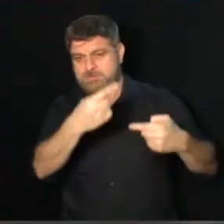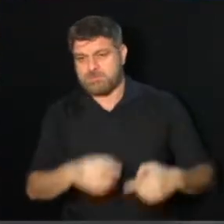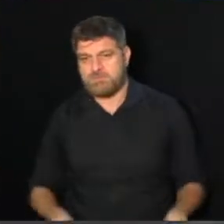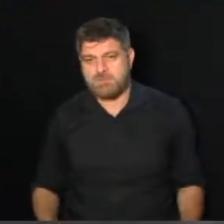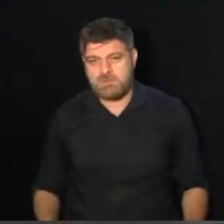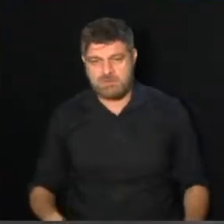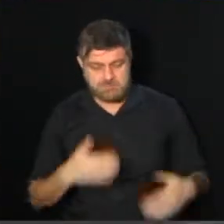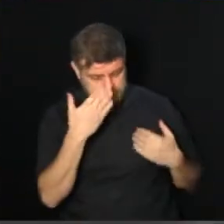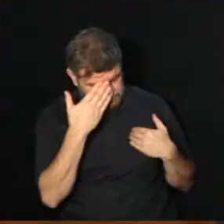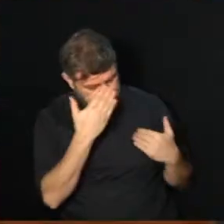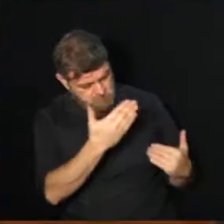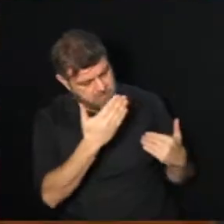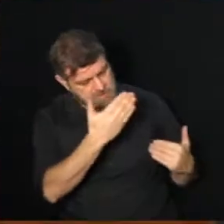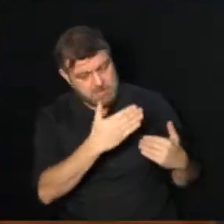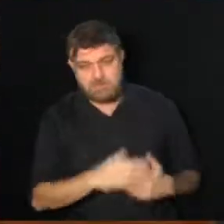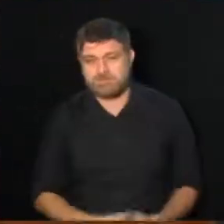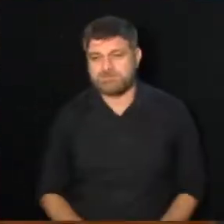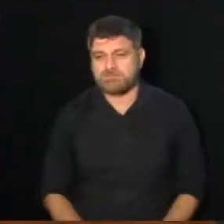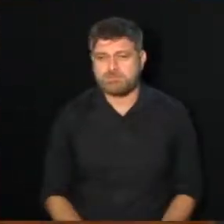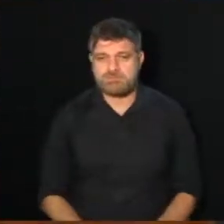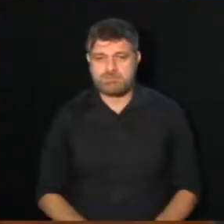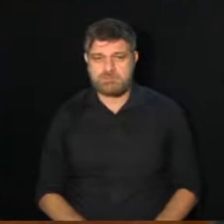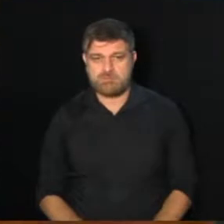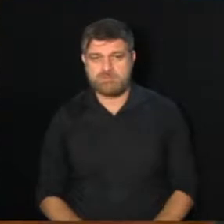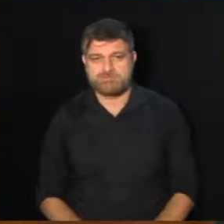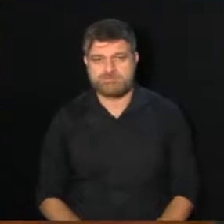viu, Flávia? Eu quero